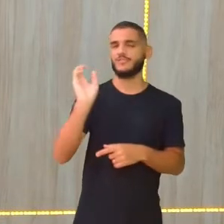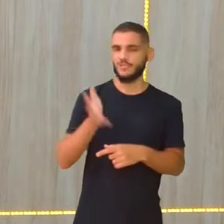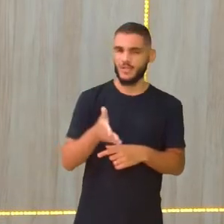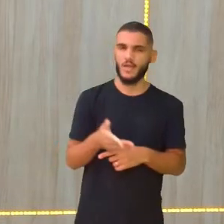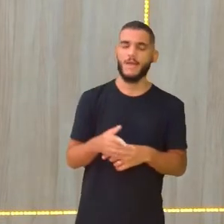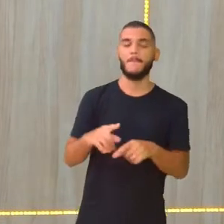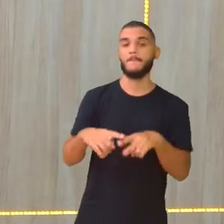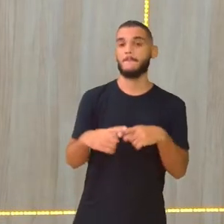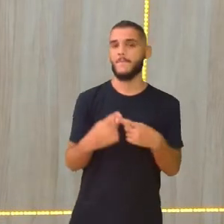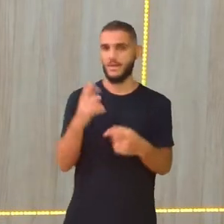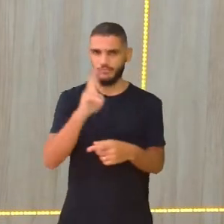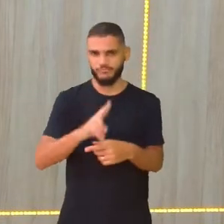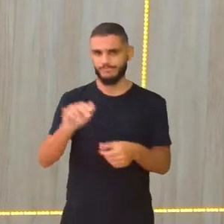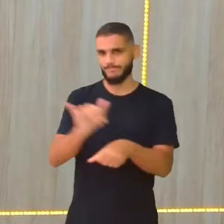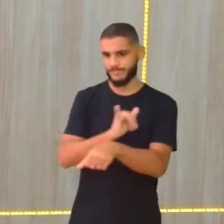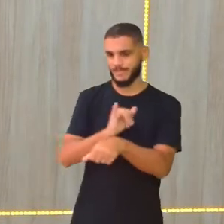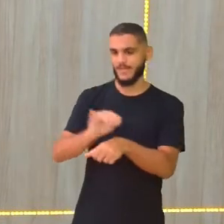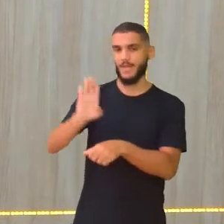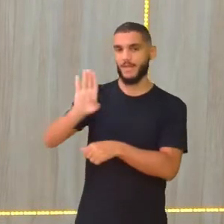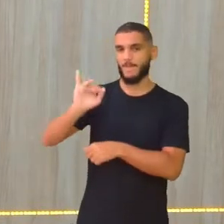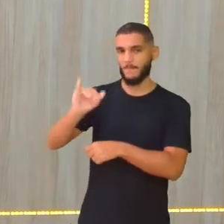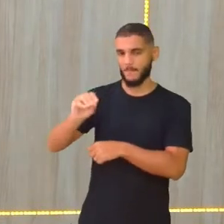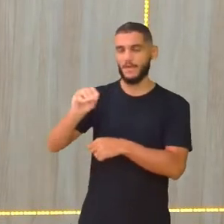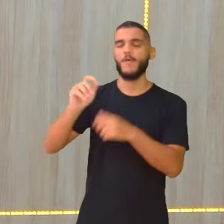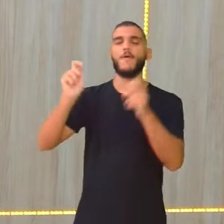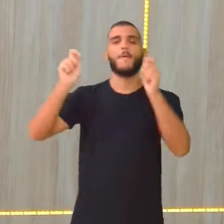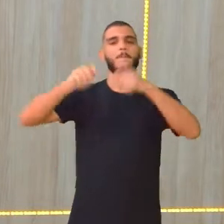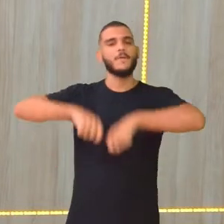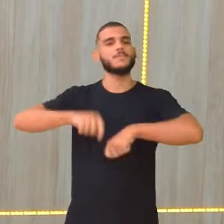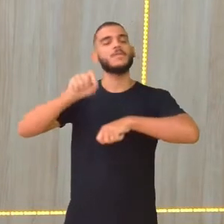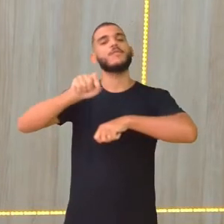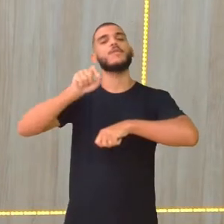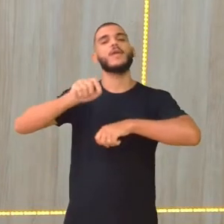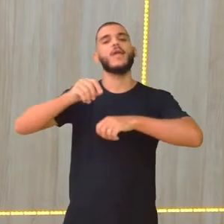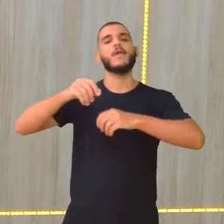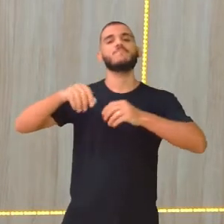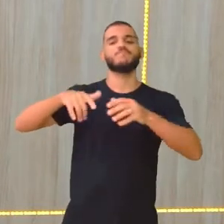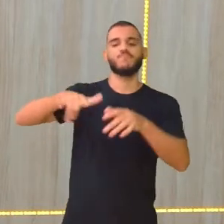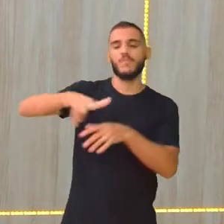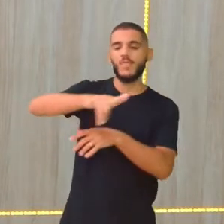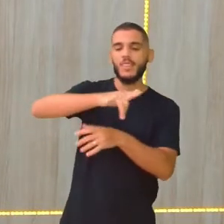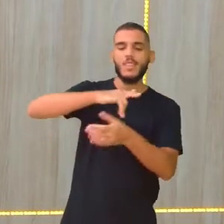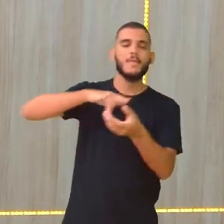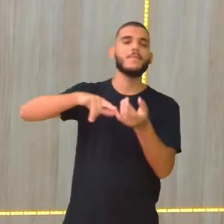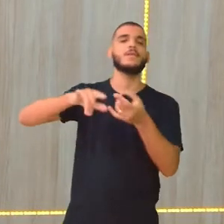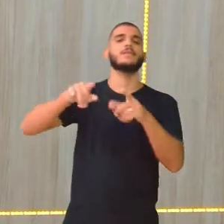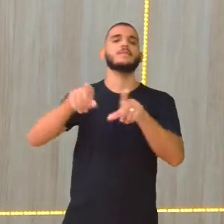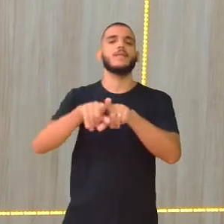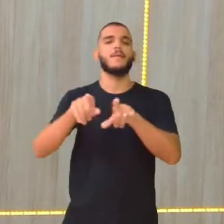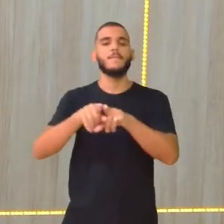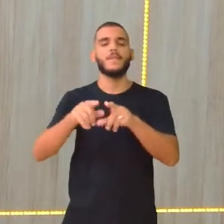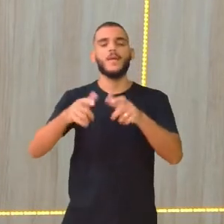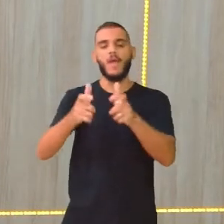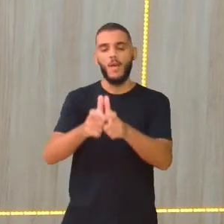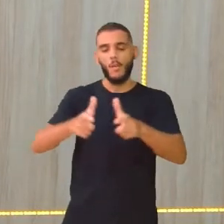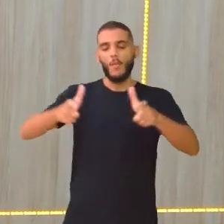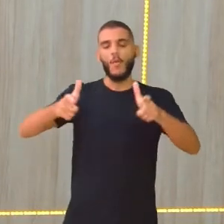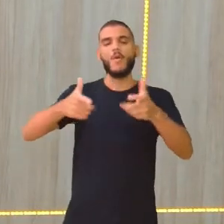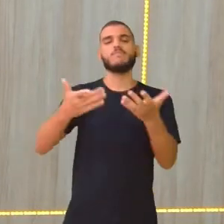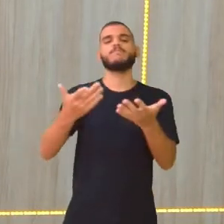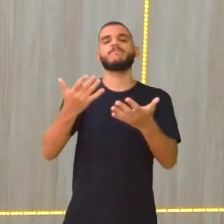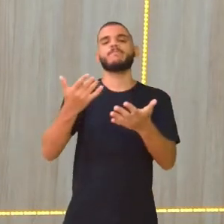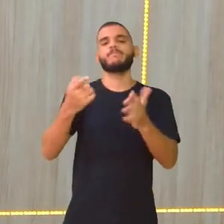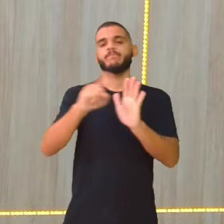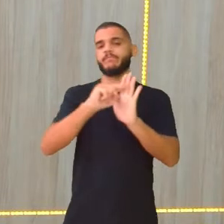da biofortificação, eles podem ser manipulados e ampliar, né, esses dados para trazer para a